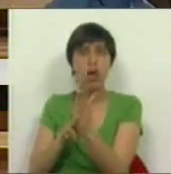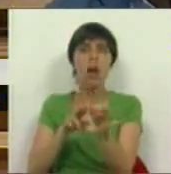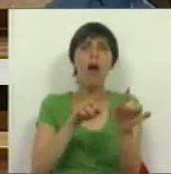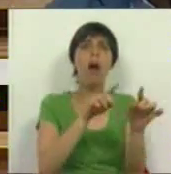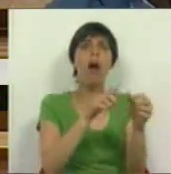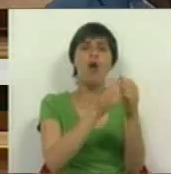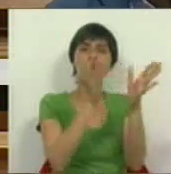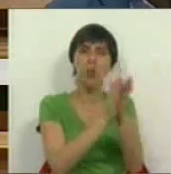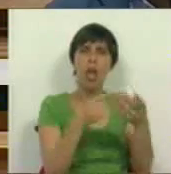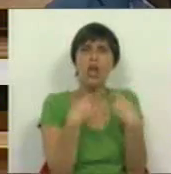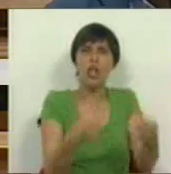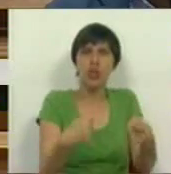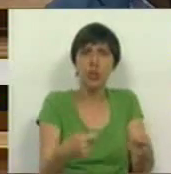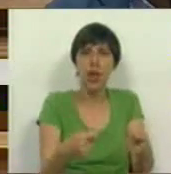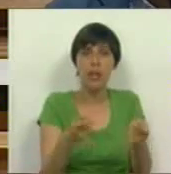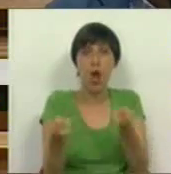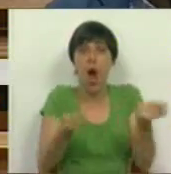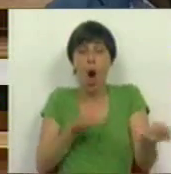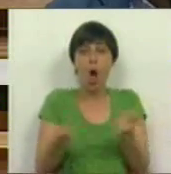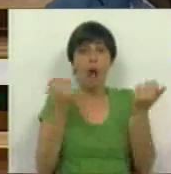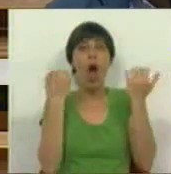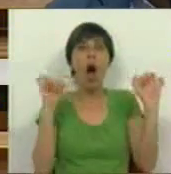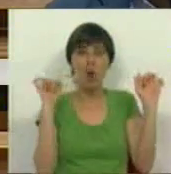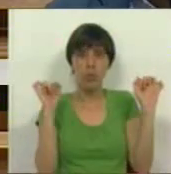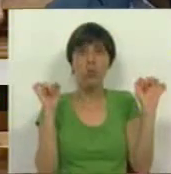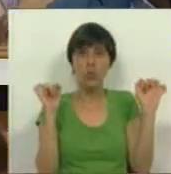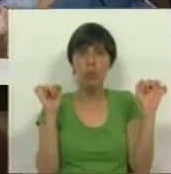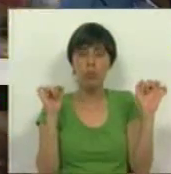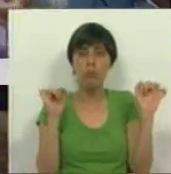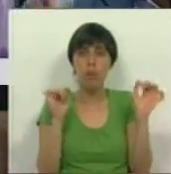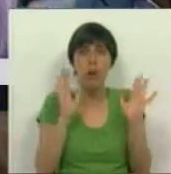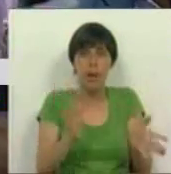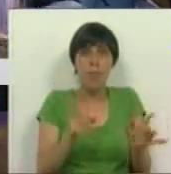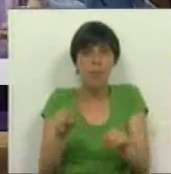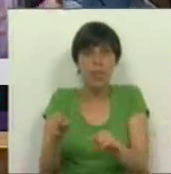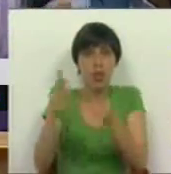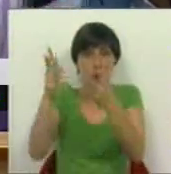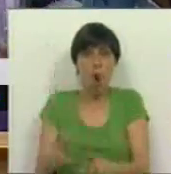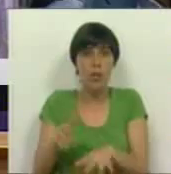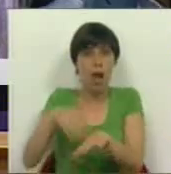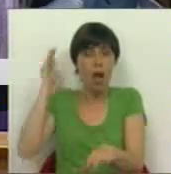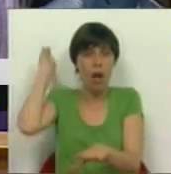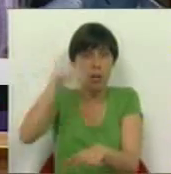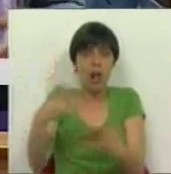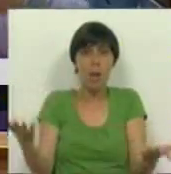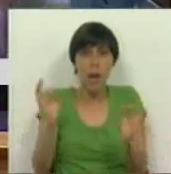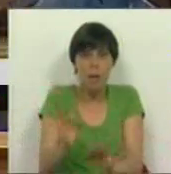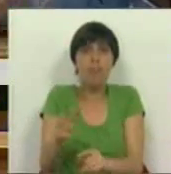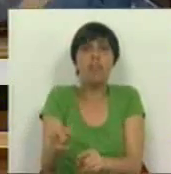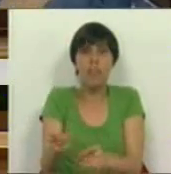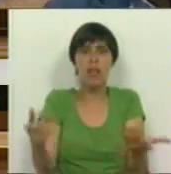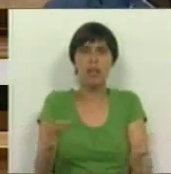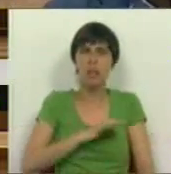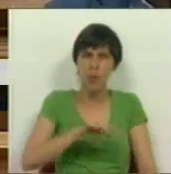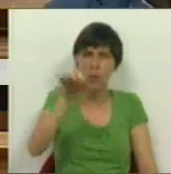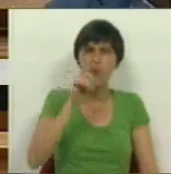também todas as despesas dos organismos autónomos que dependem do orçamento da Assembleia da República. E, portanto,